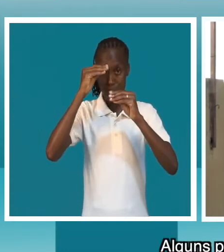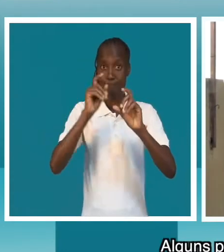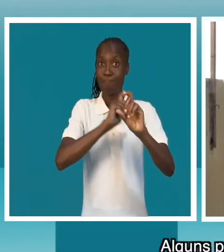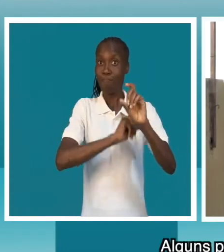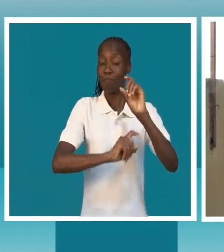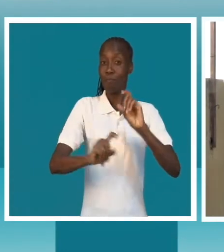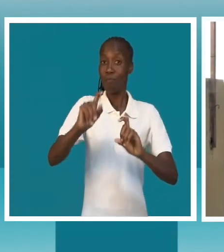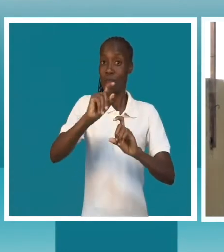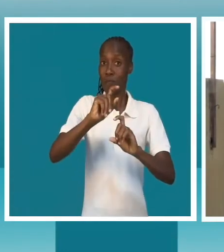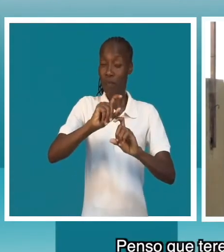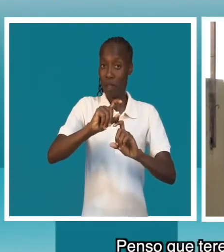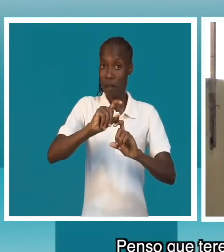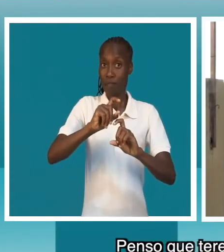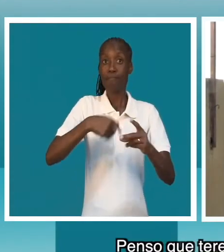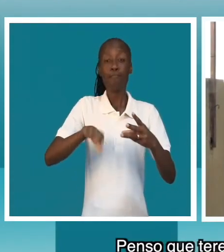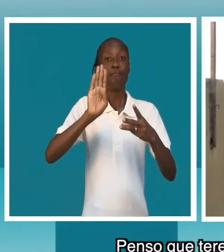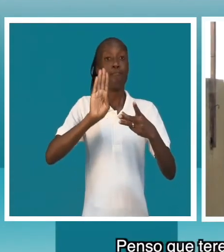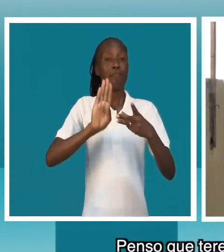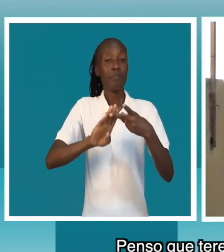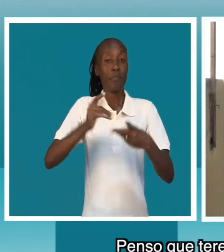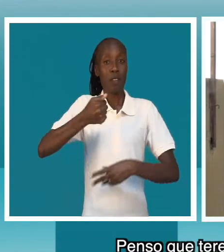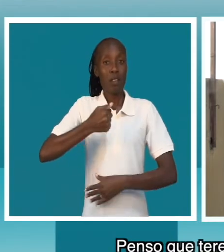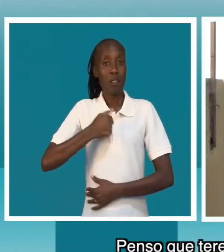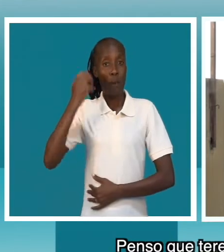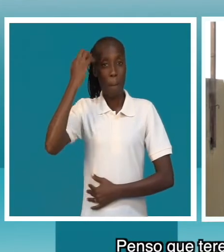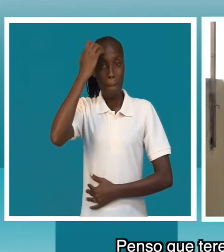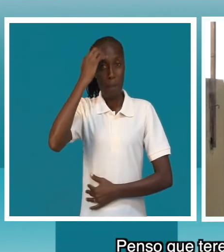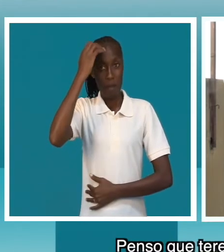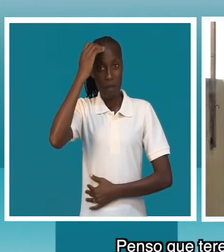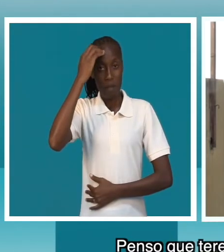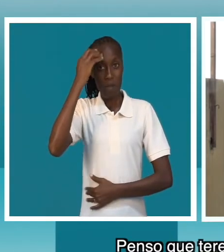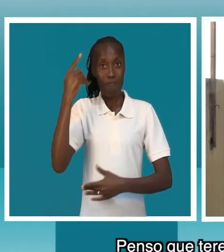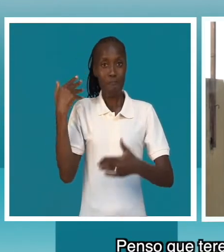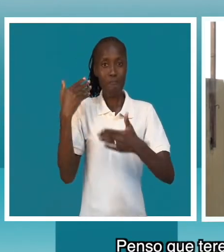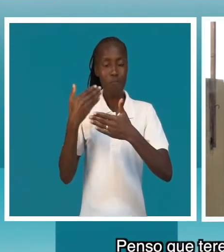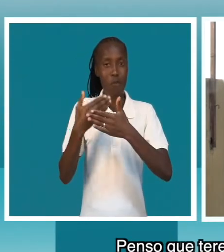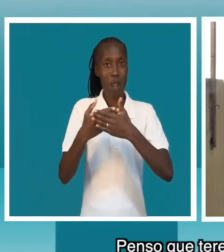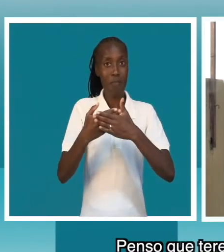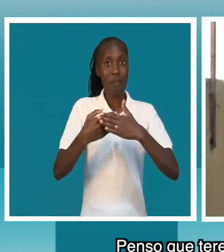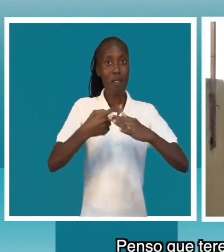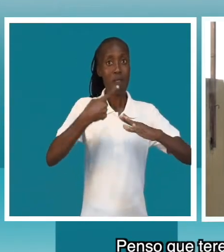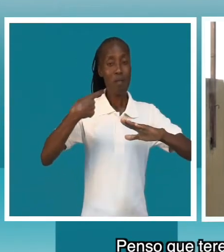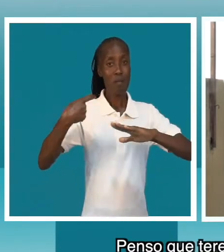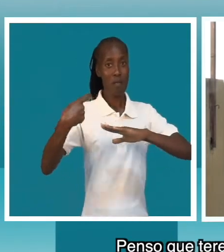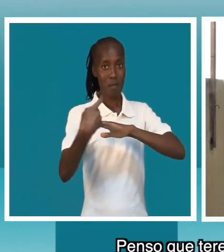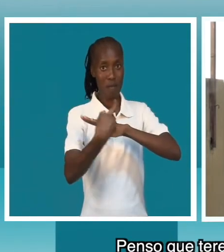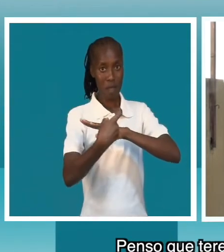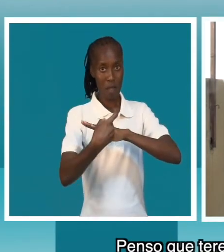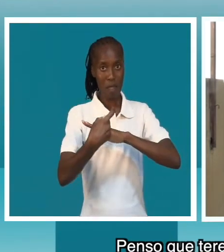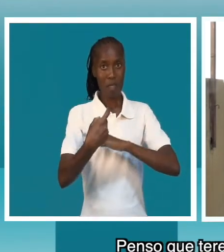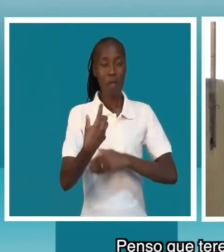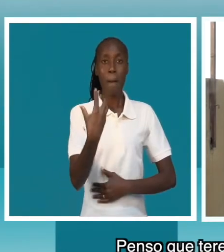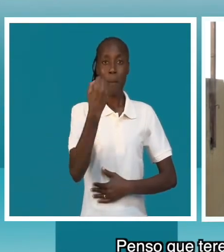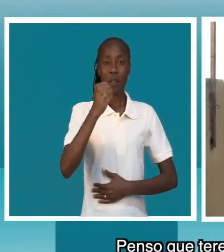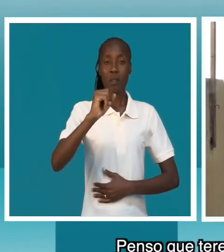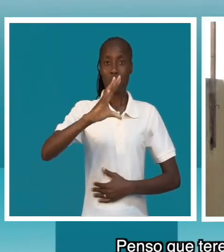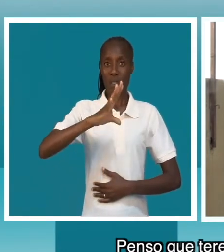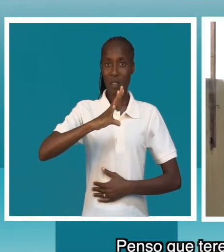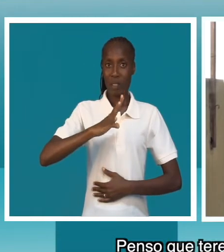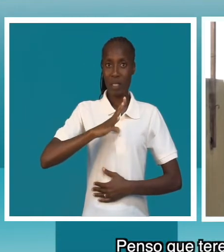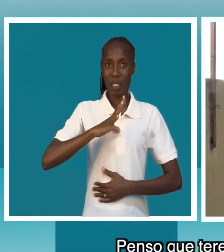conhecimentos e eu penso que durante a semana poderão termos melhores conhecimentos para